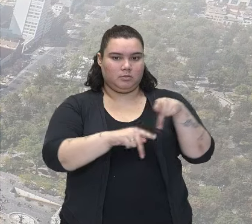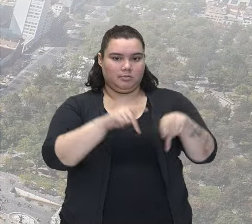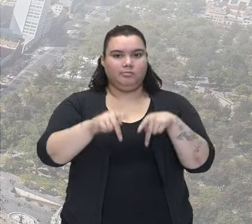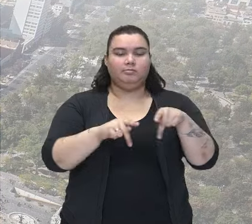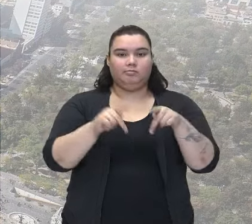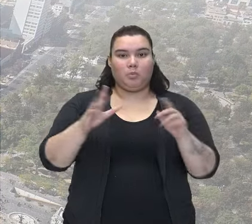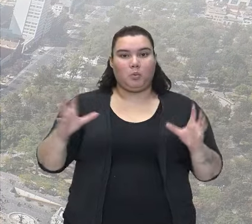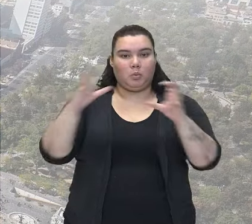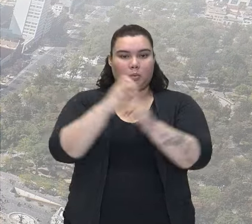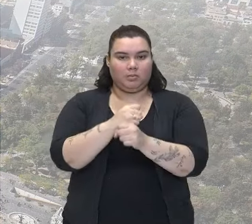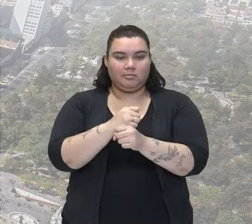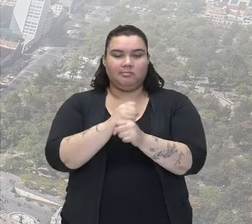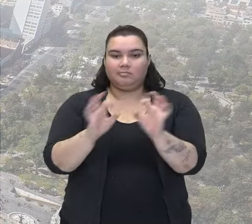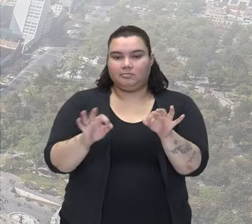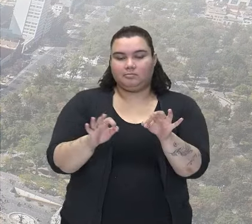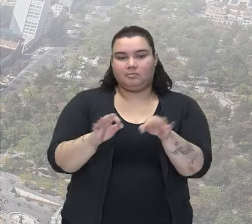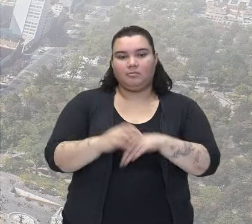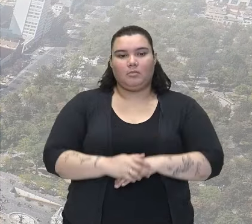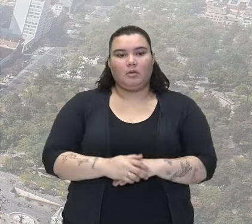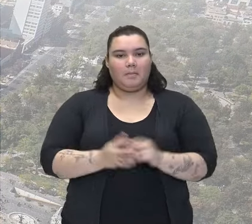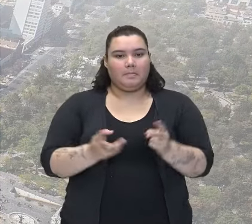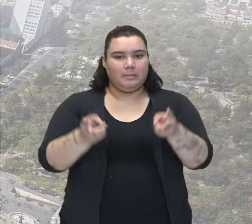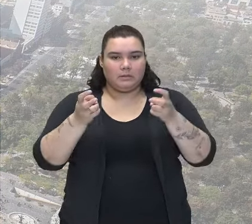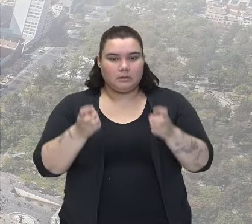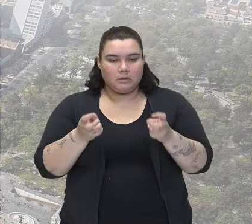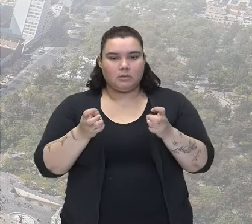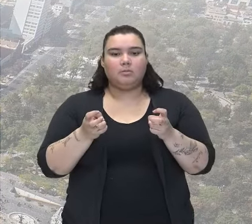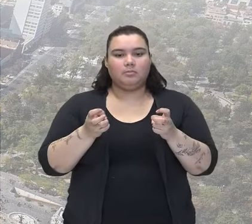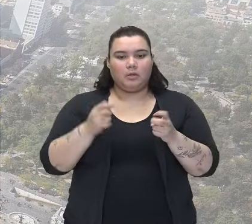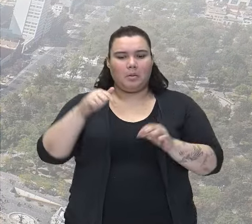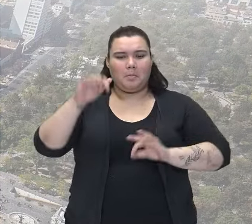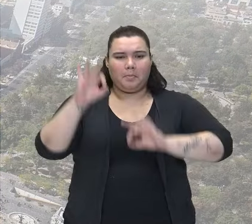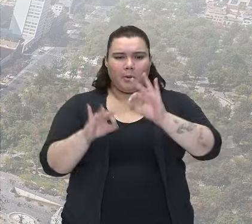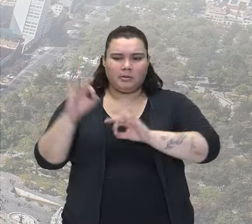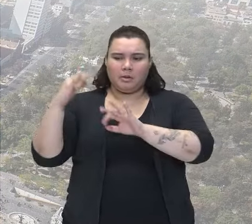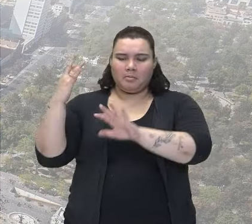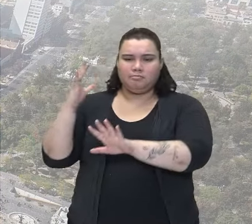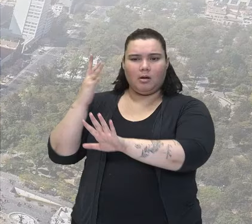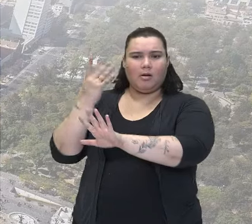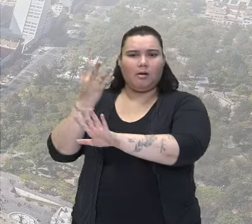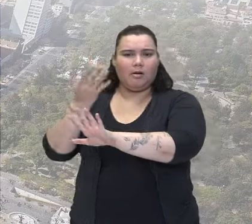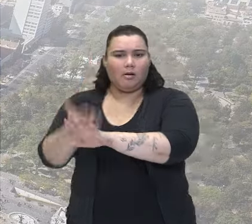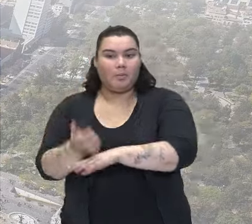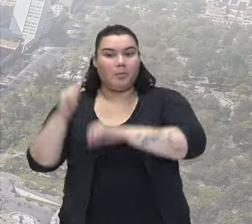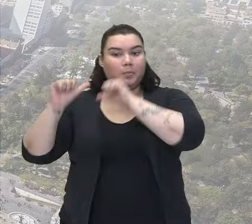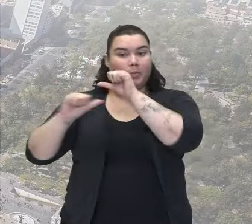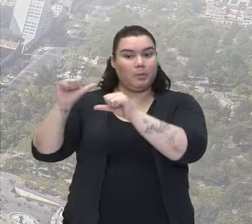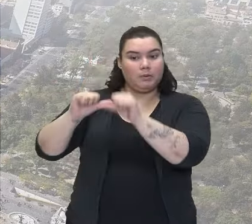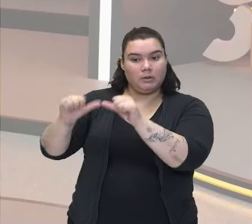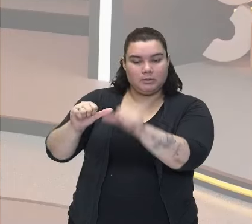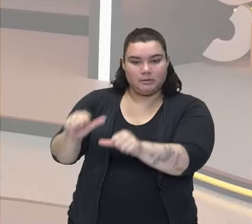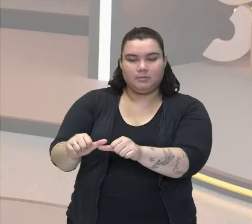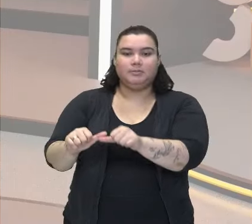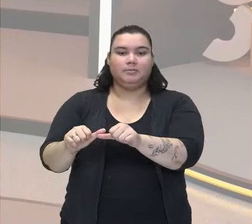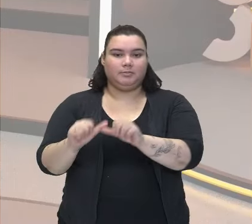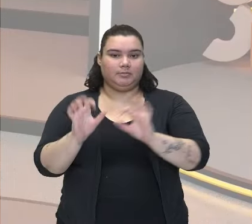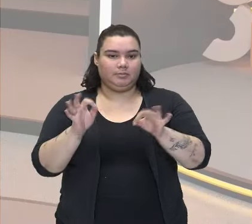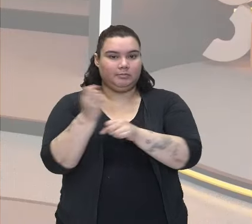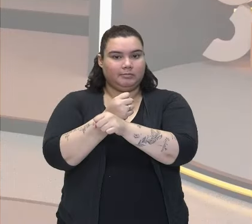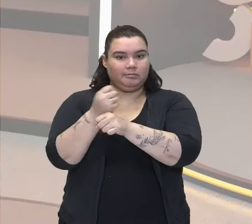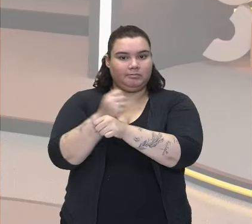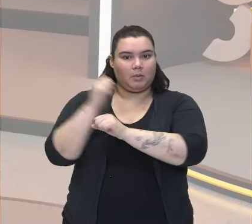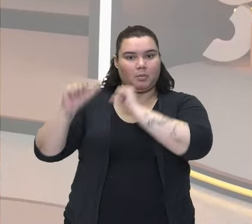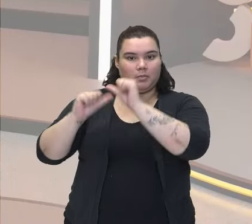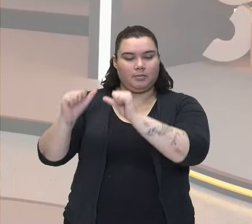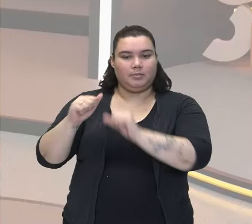população total. Então, a gente observa aí, né, todo esse processo que acaba sendo transformado no decorrer dos anos